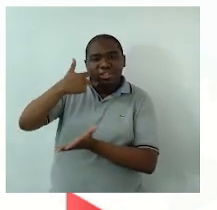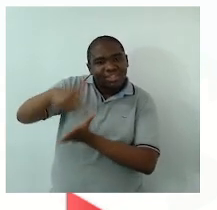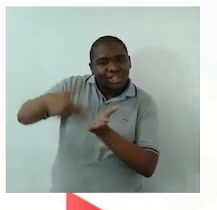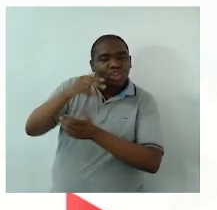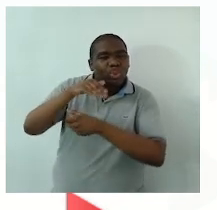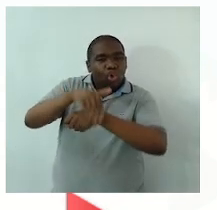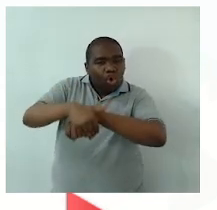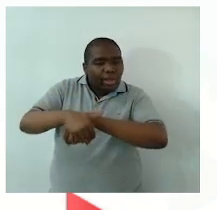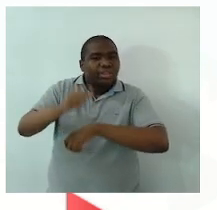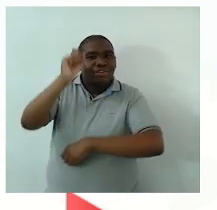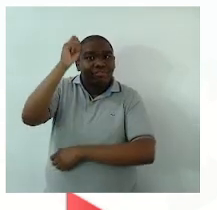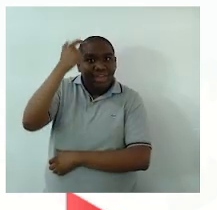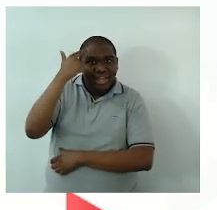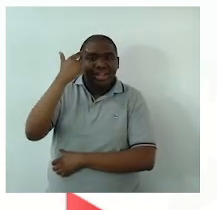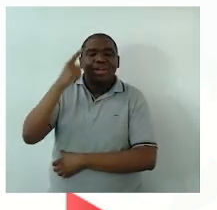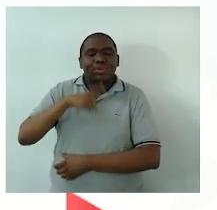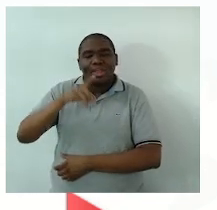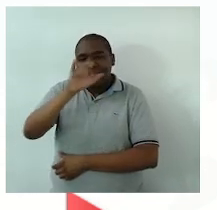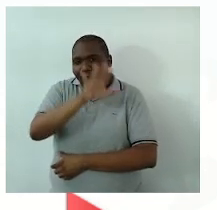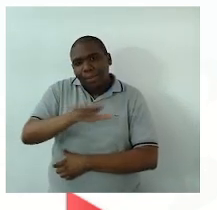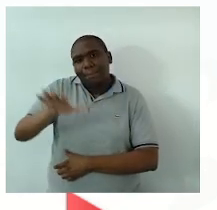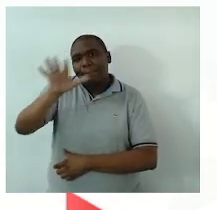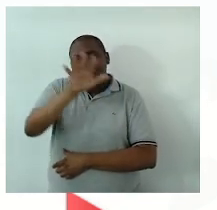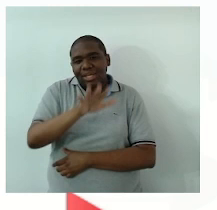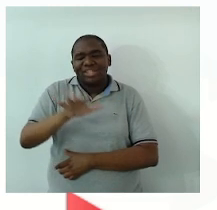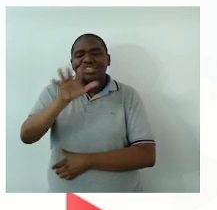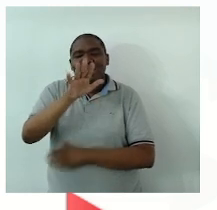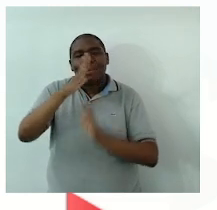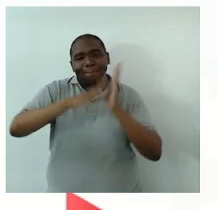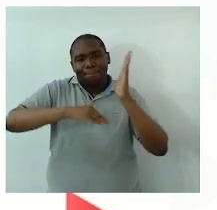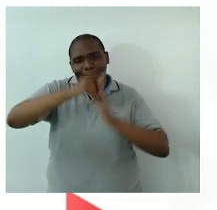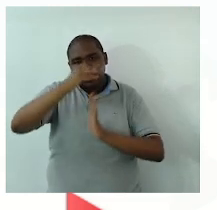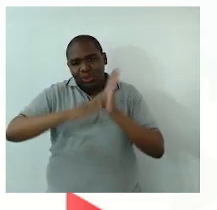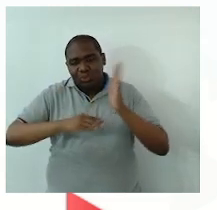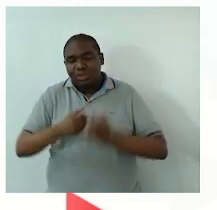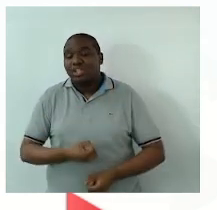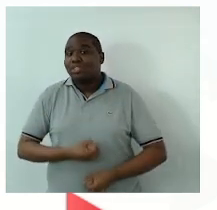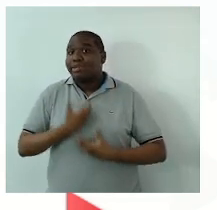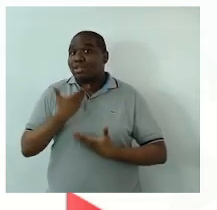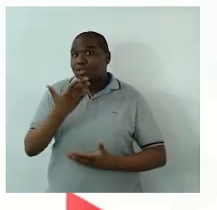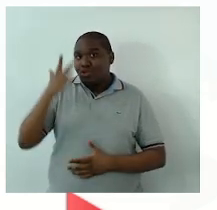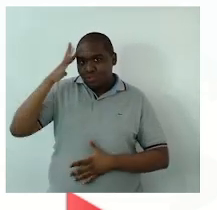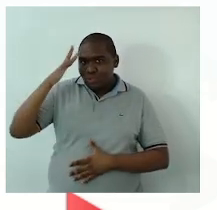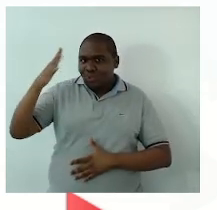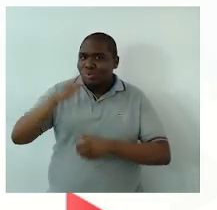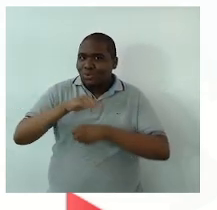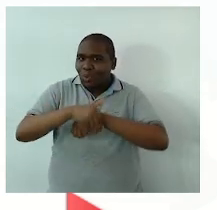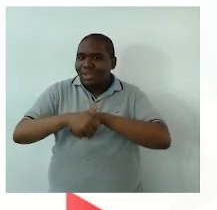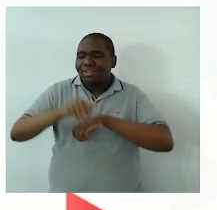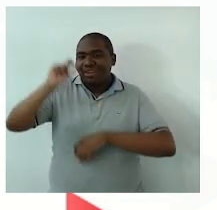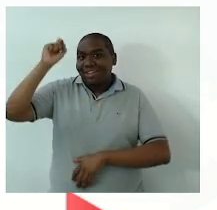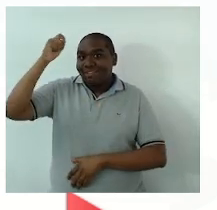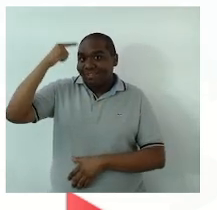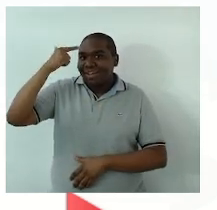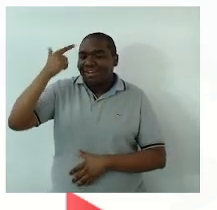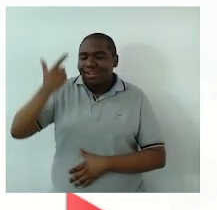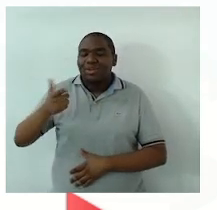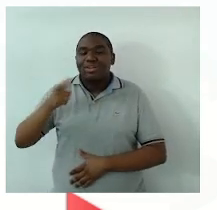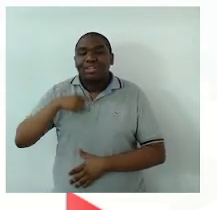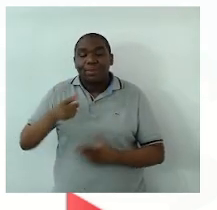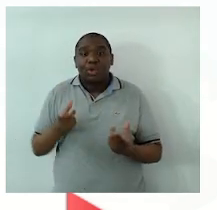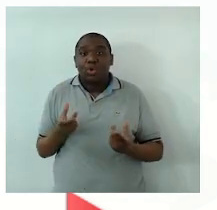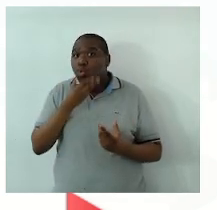aí nessa imagem, né? Retratada uma pintura inspirada no Sonho de uma Noite de Verão, de Shakespeare. O Mercador